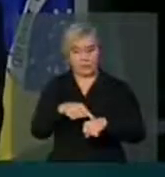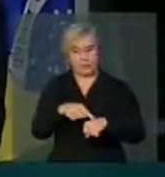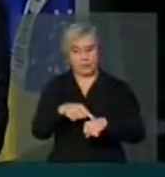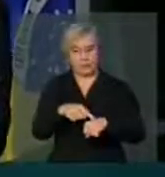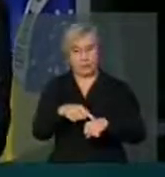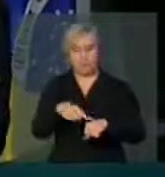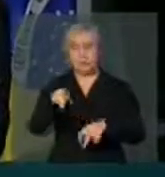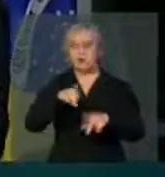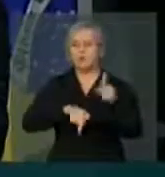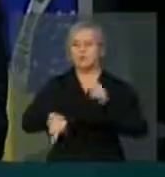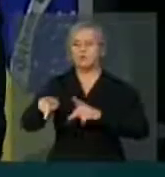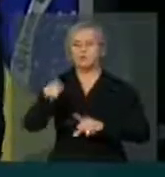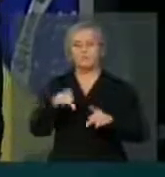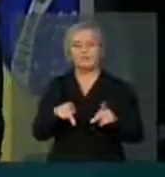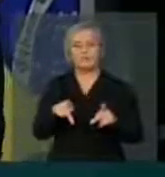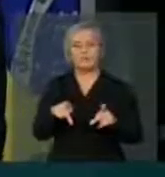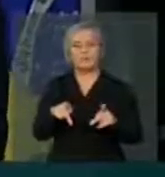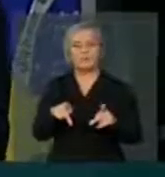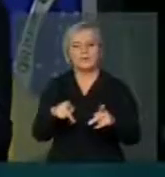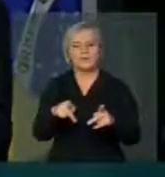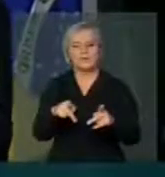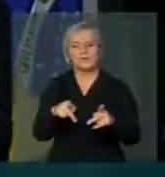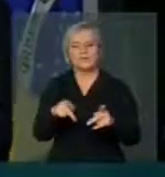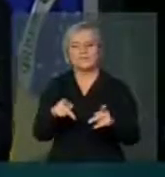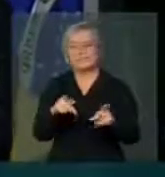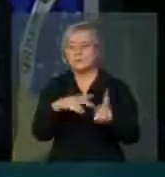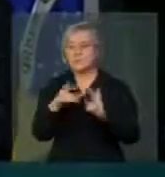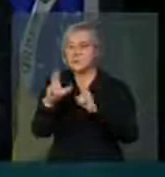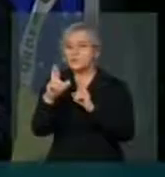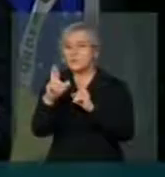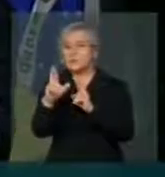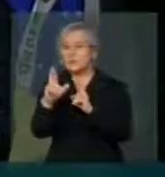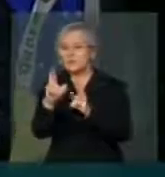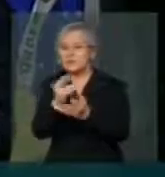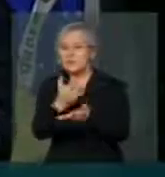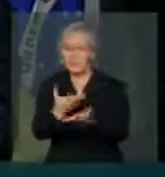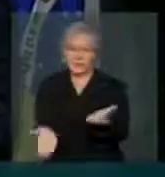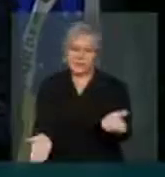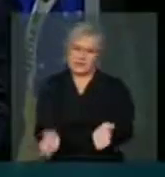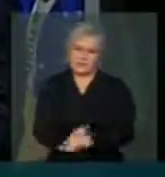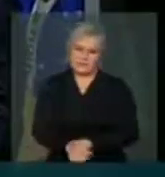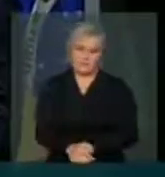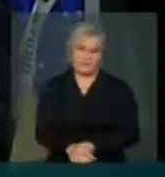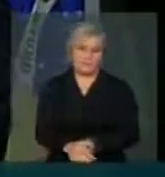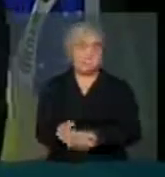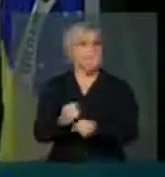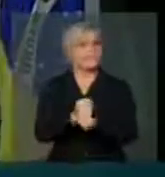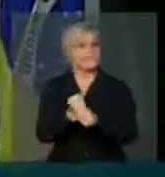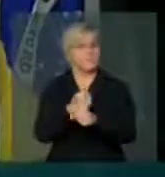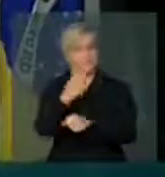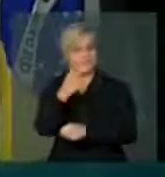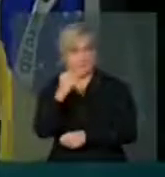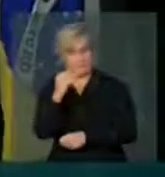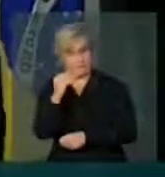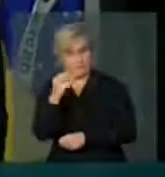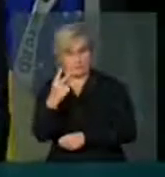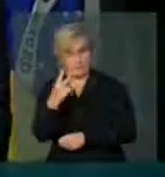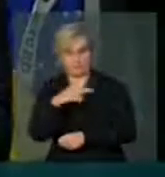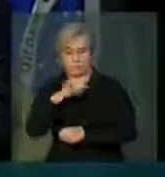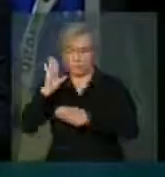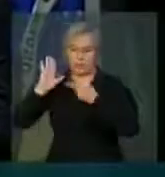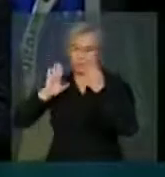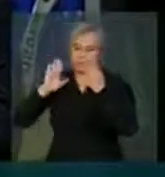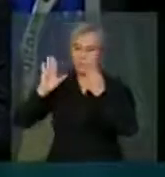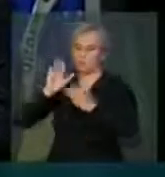cujo povo está perdendo a esperança. Quem não lembra em 2002, quando o então candidato